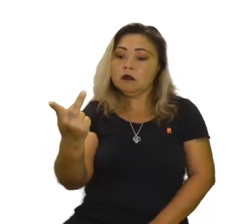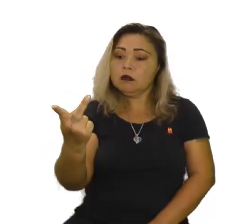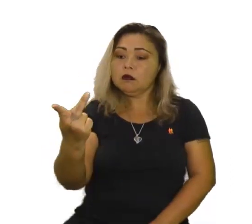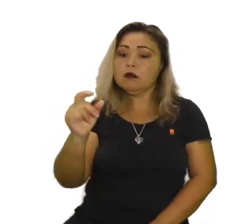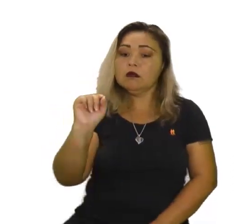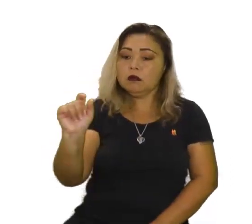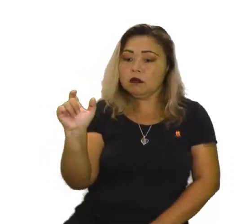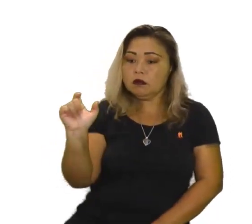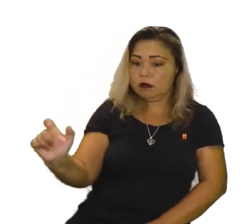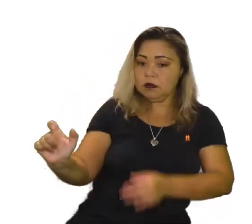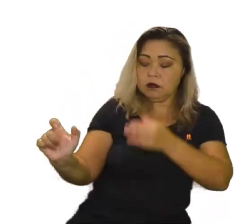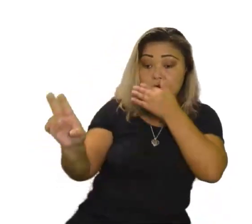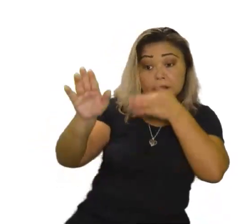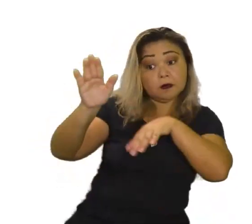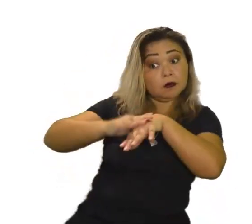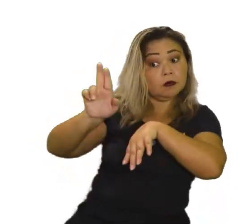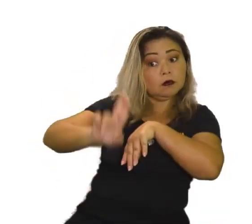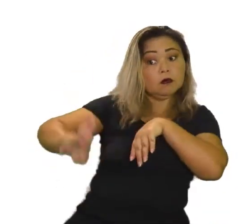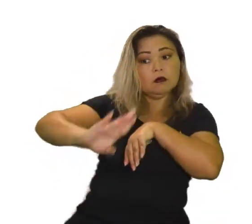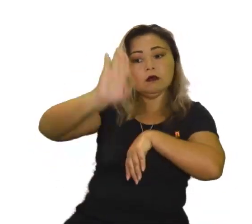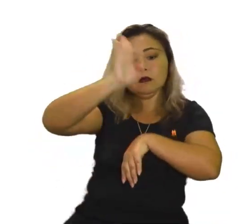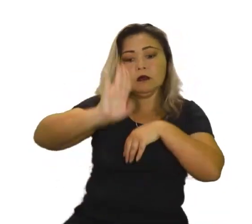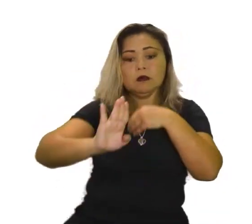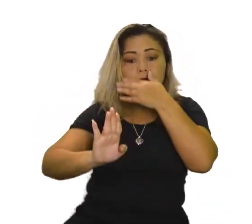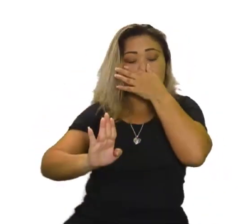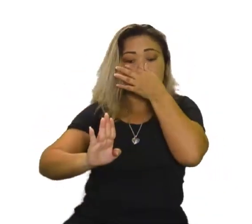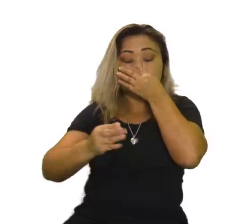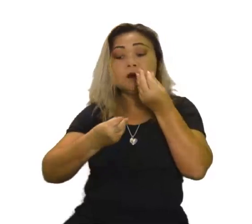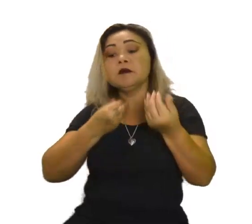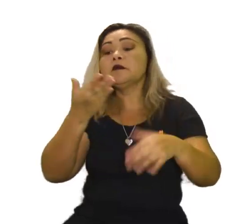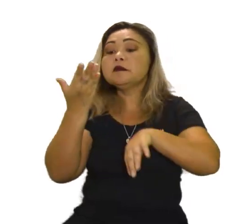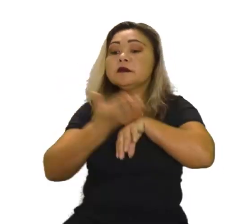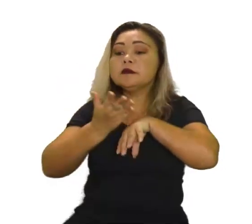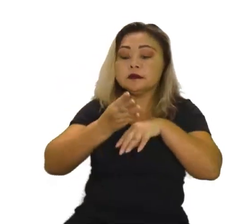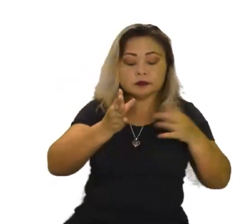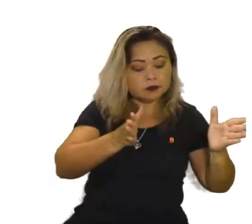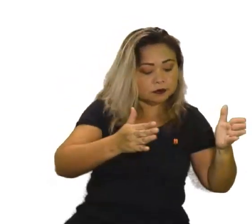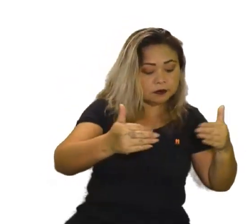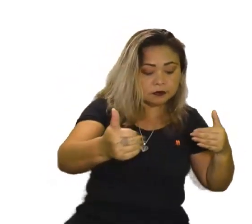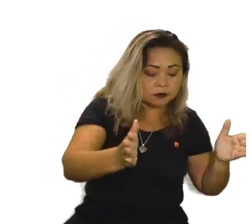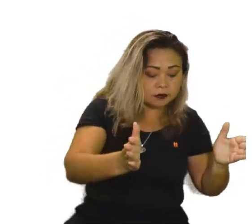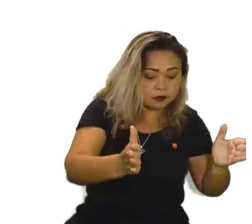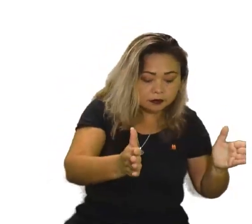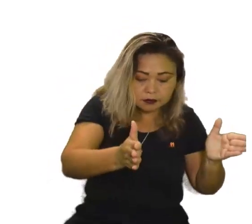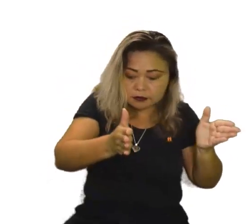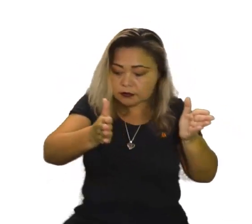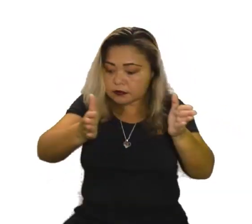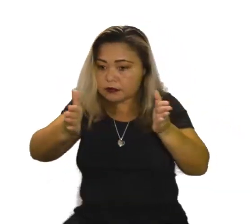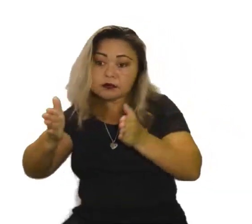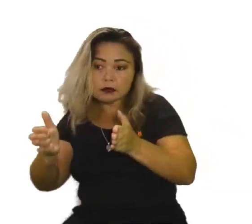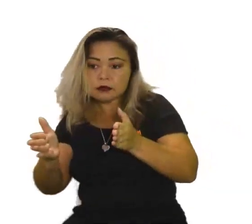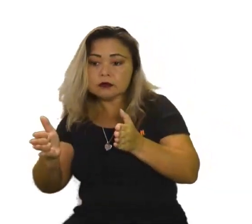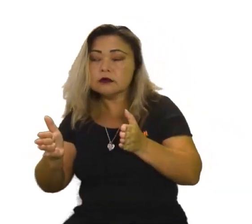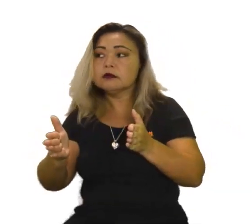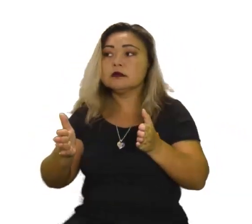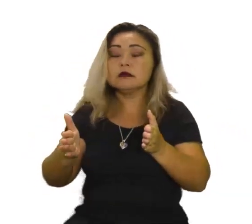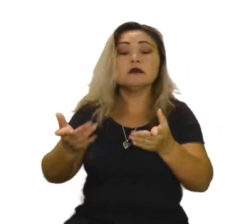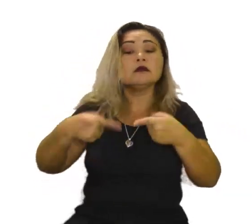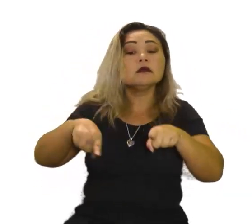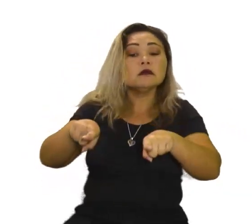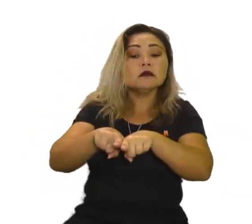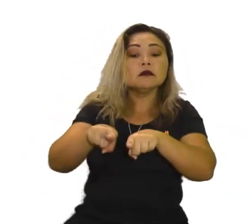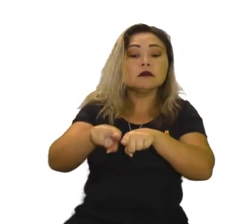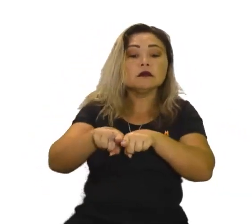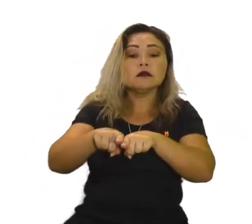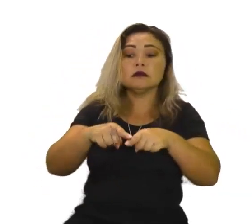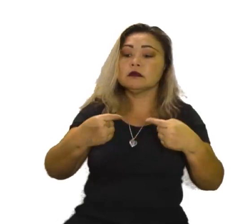devido à praticidade do manuseio, de tirar de um lugar para o outro, bem como